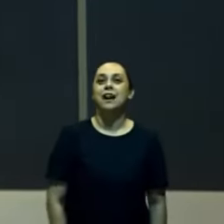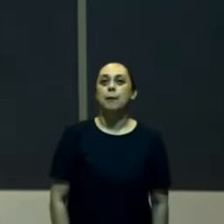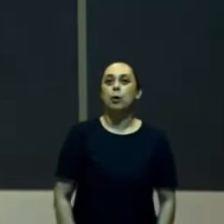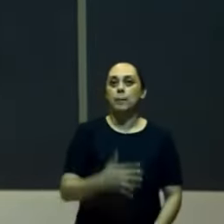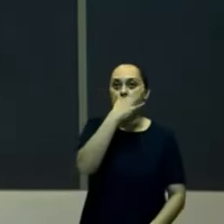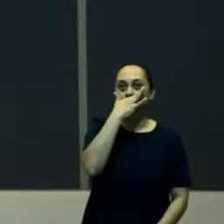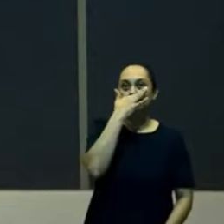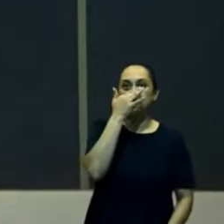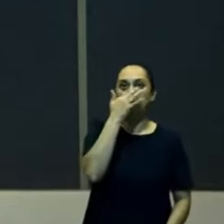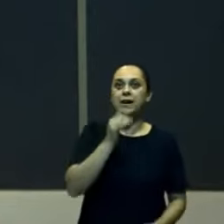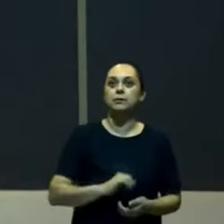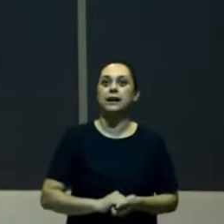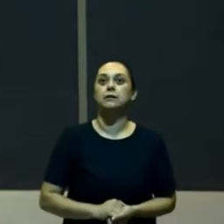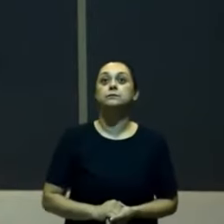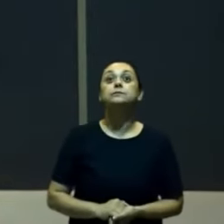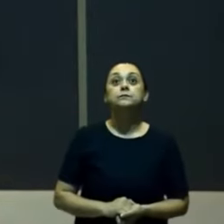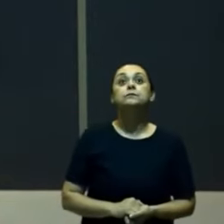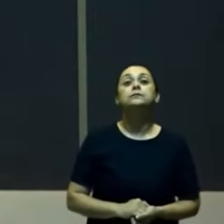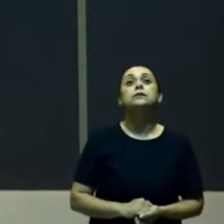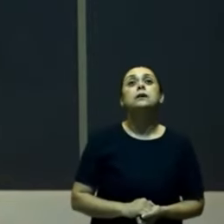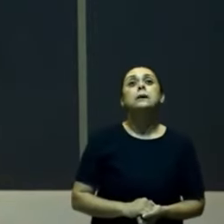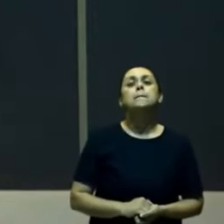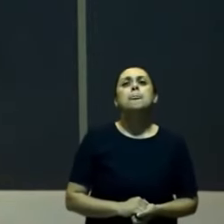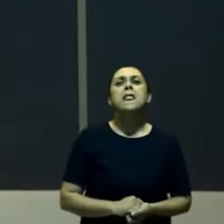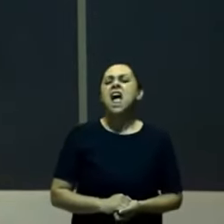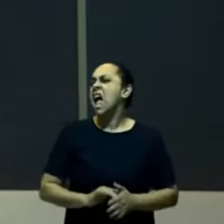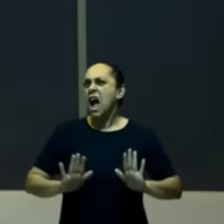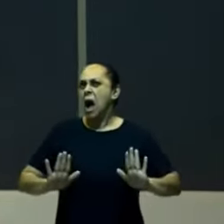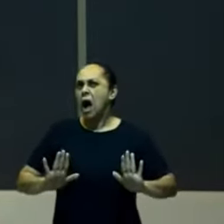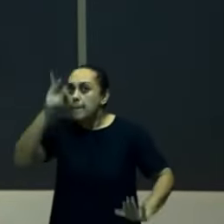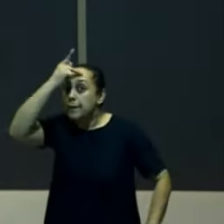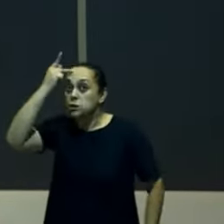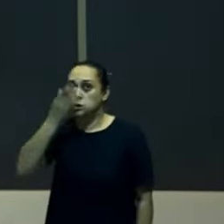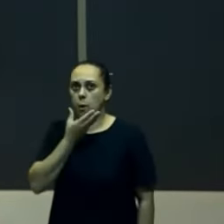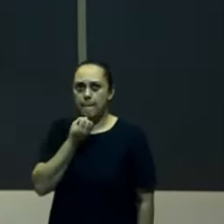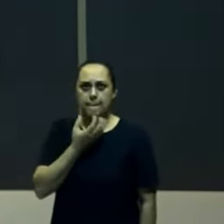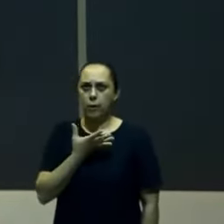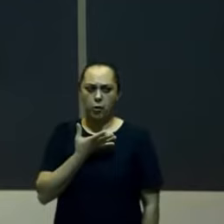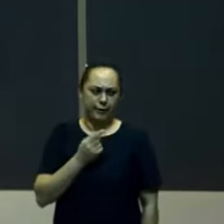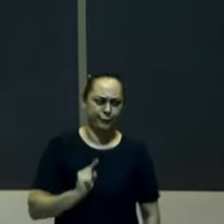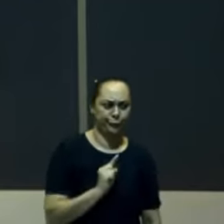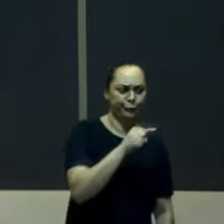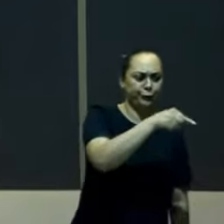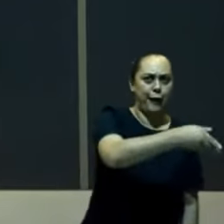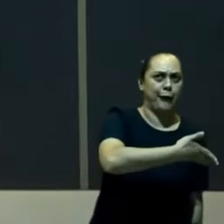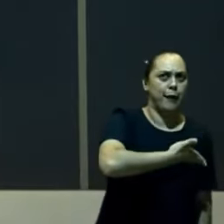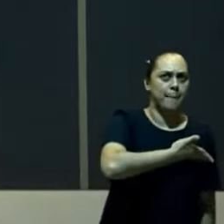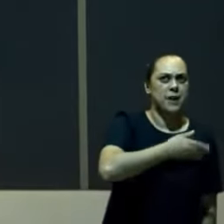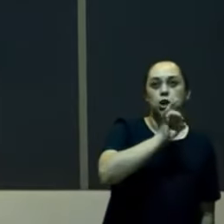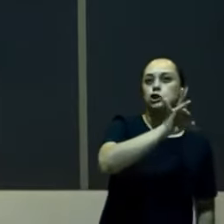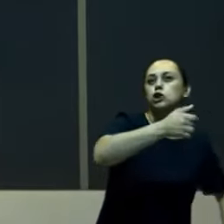vez por ano. Não. Ele passa lá, não talvez diariamente, mas sempre ele está